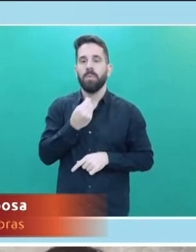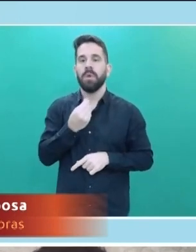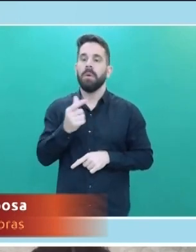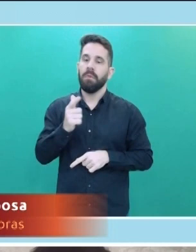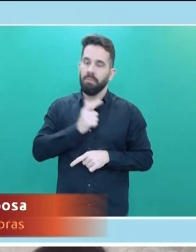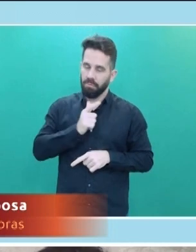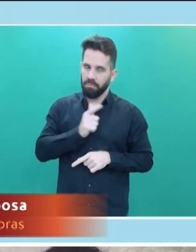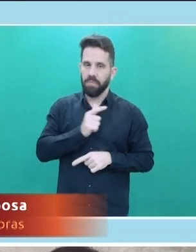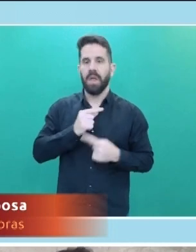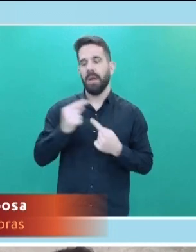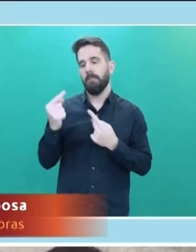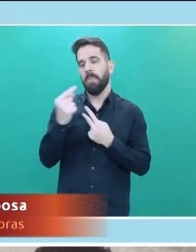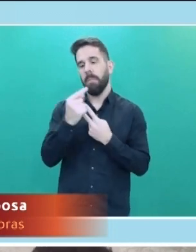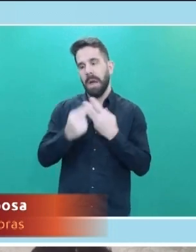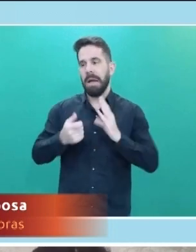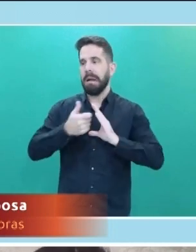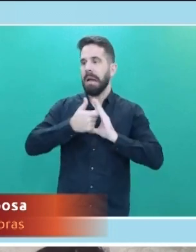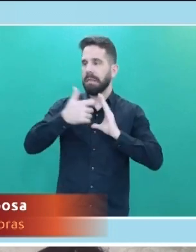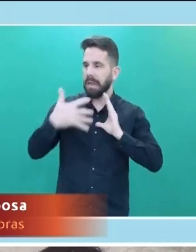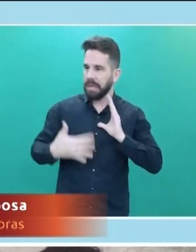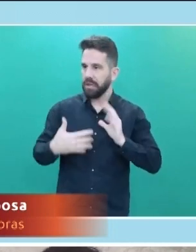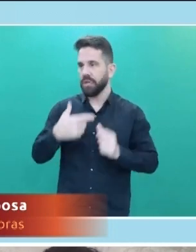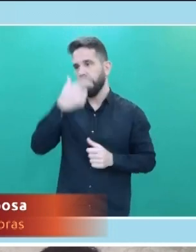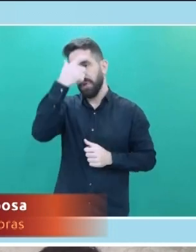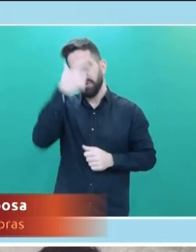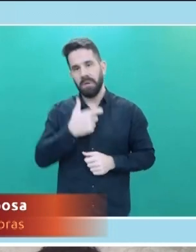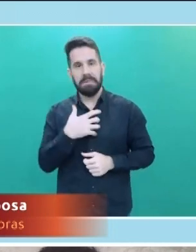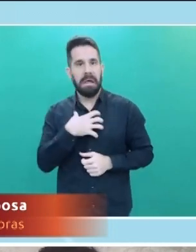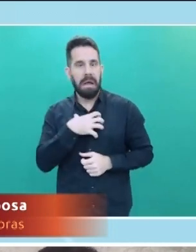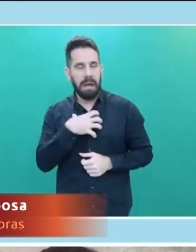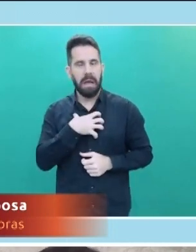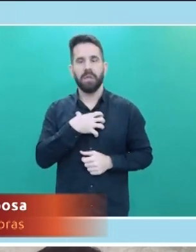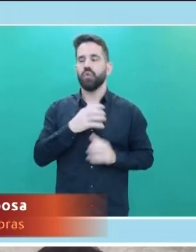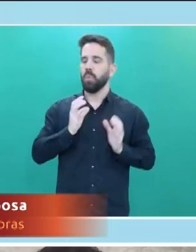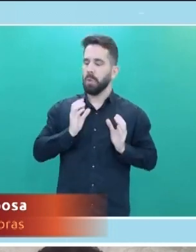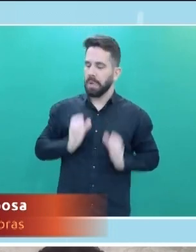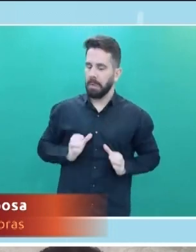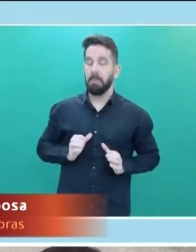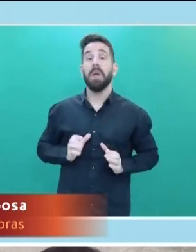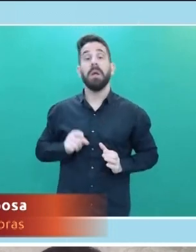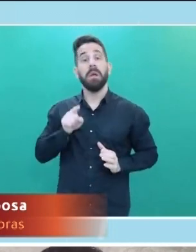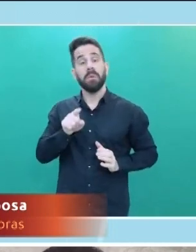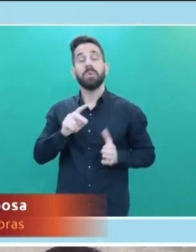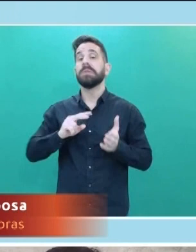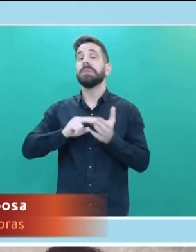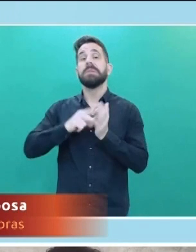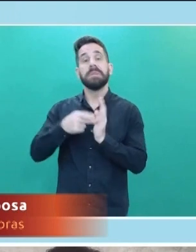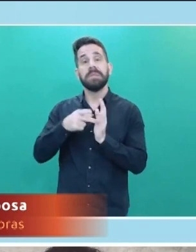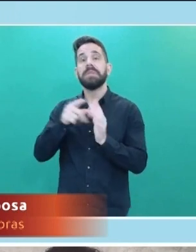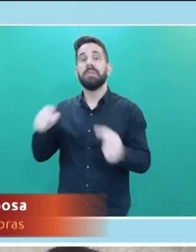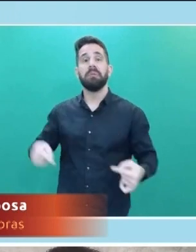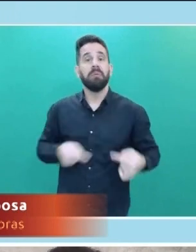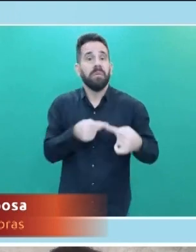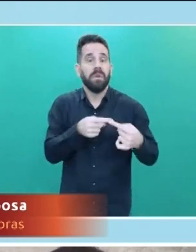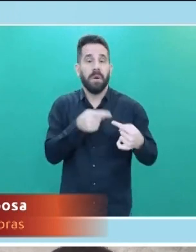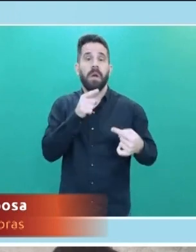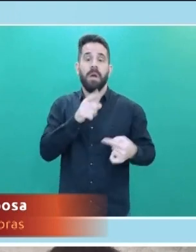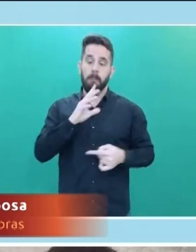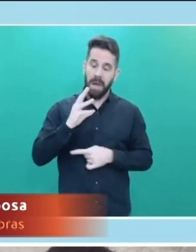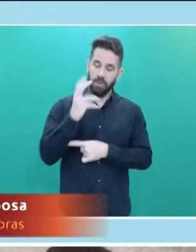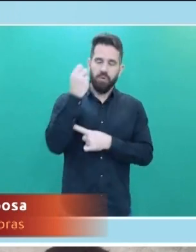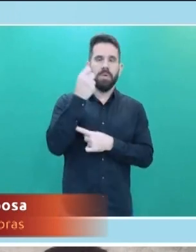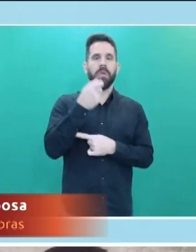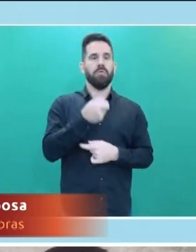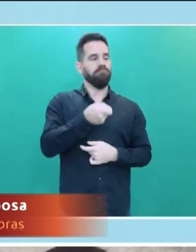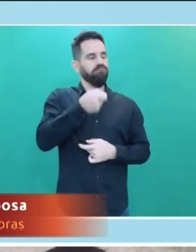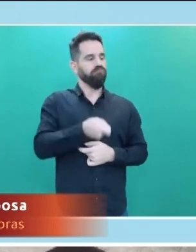alguns comportamentos, alguns temperamentos que dizem respeito a uma masculinidade mais dominante, né? E aí que